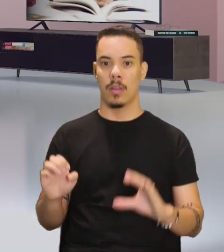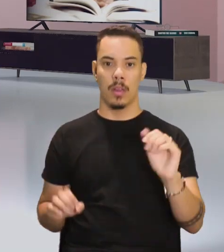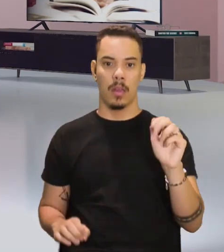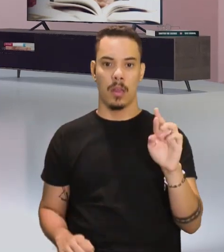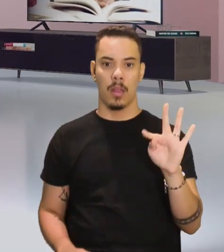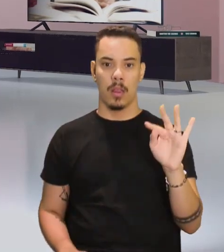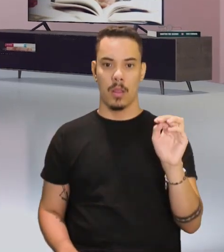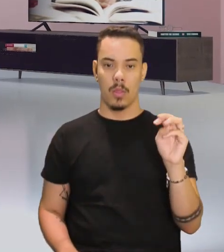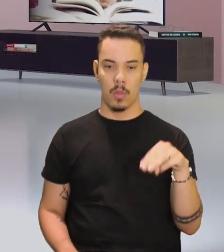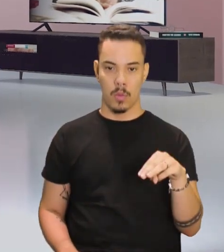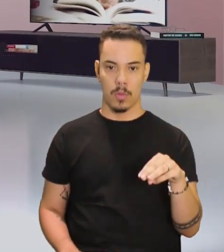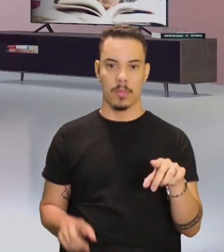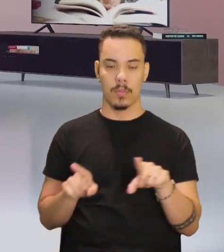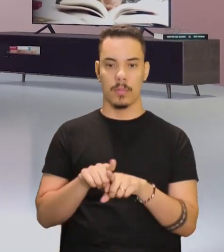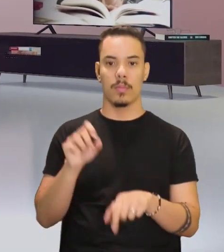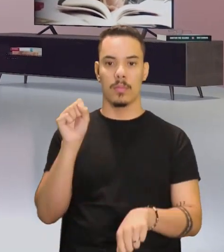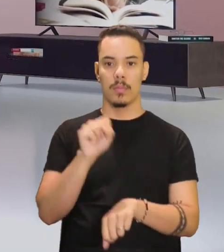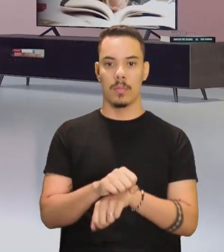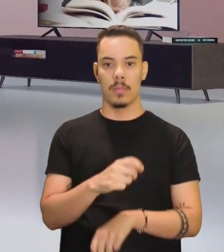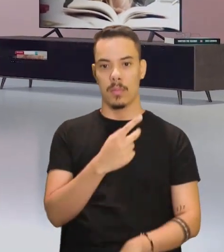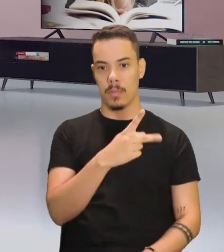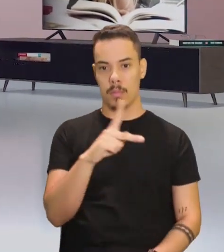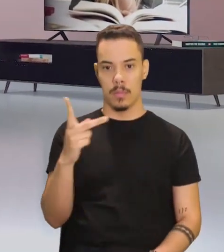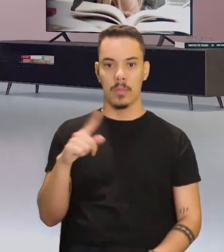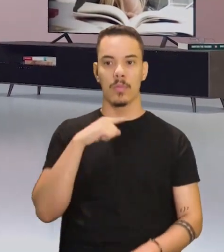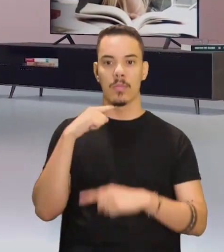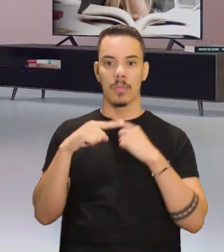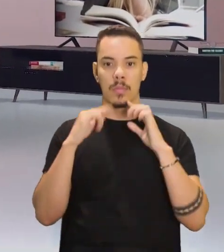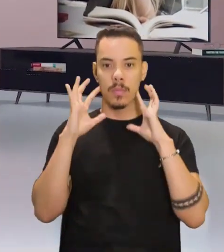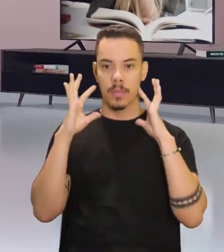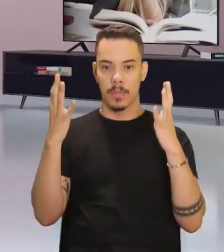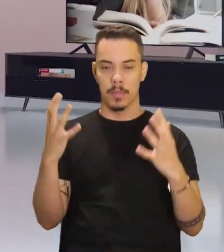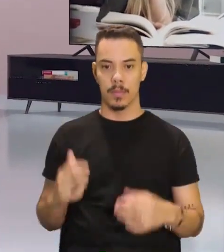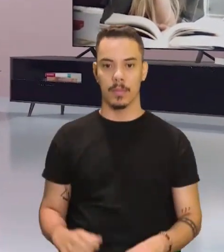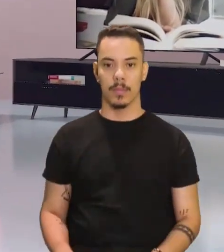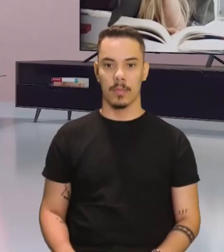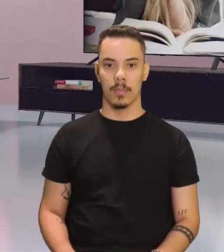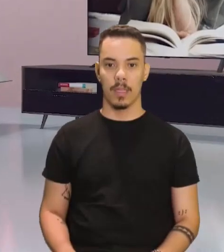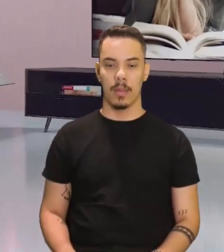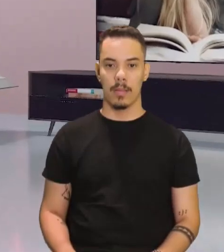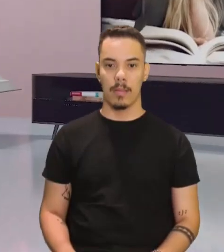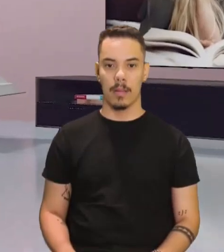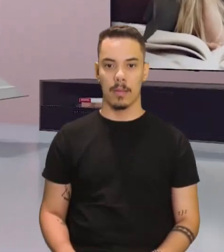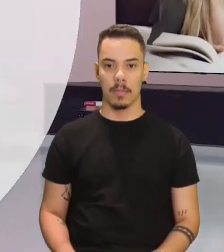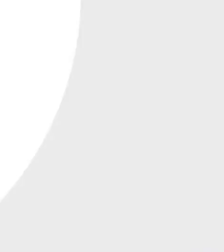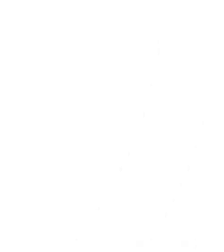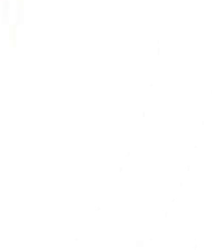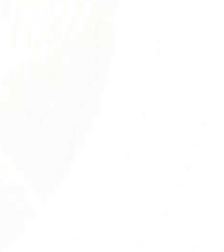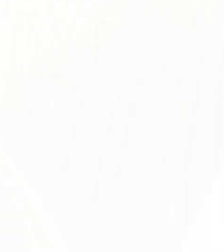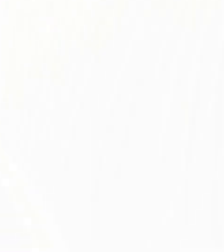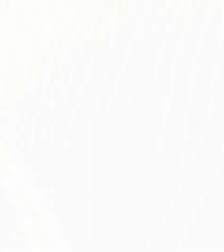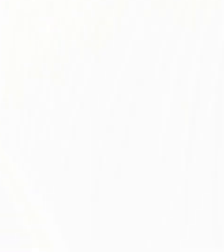cartoon e aguardo vocês lá não tirando dúvidas ai ai